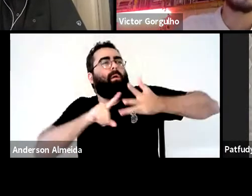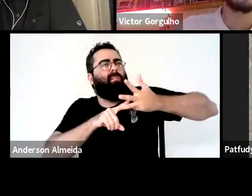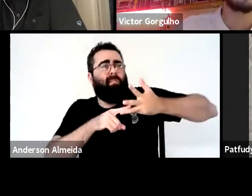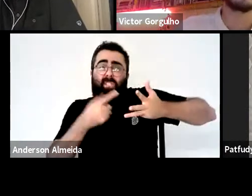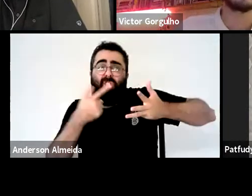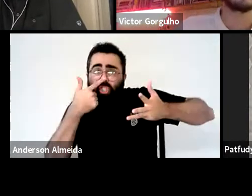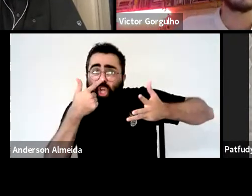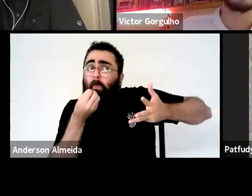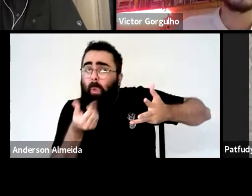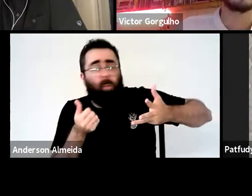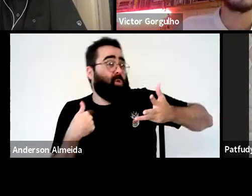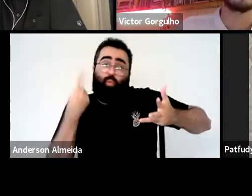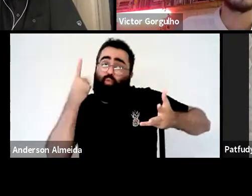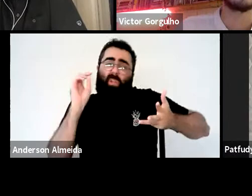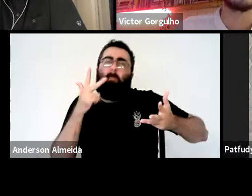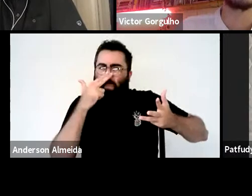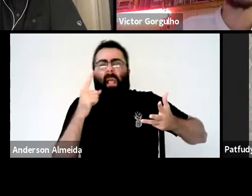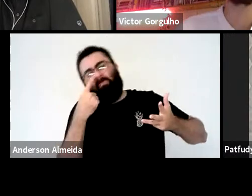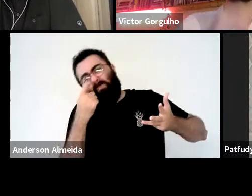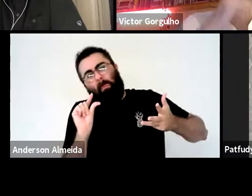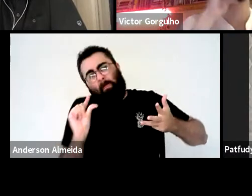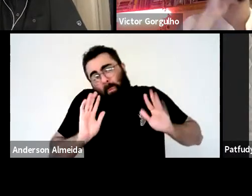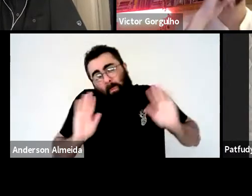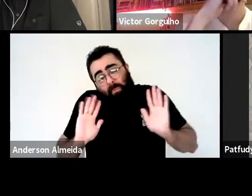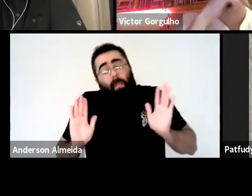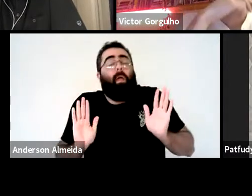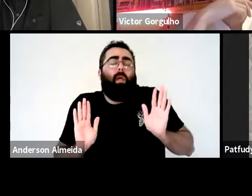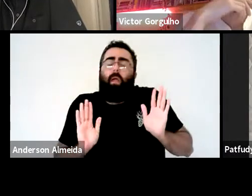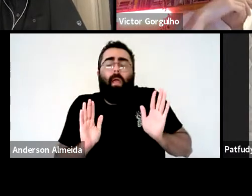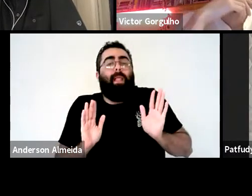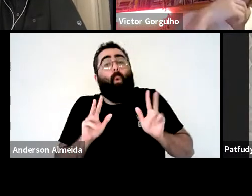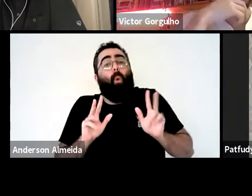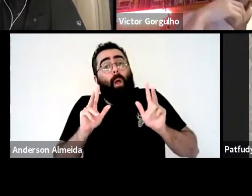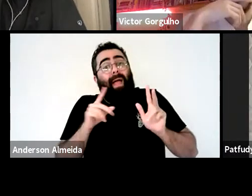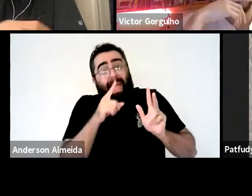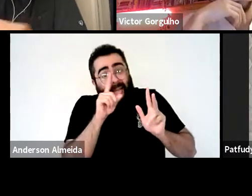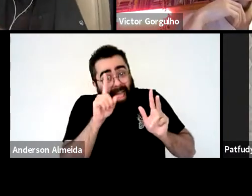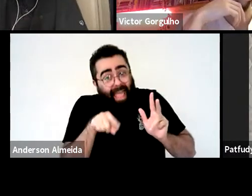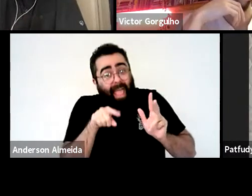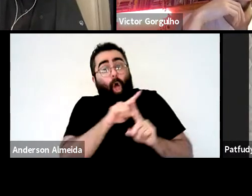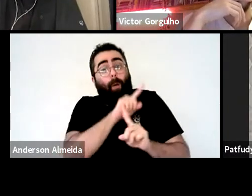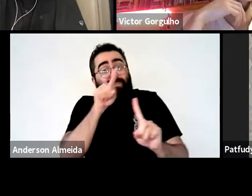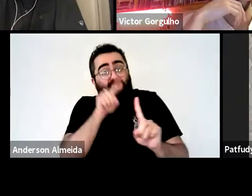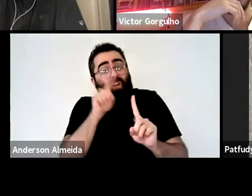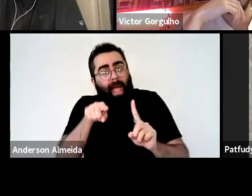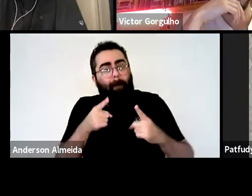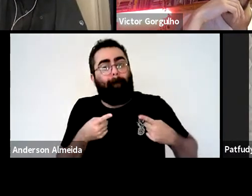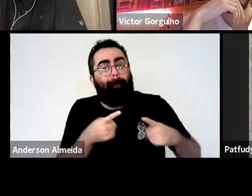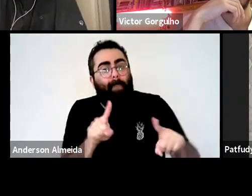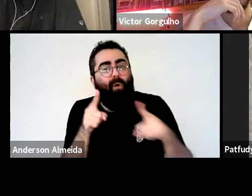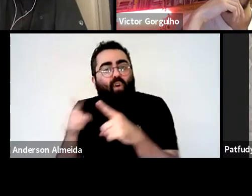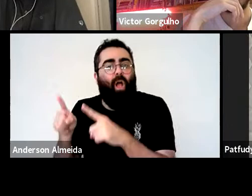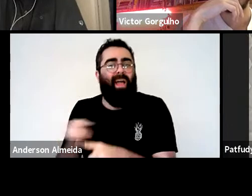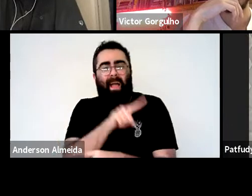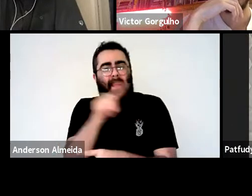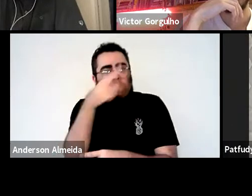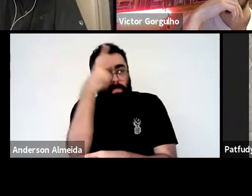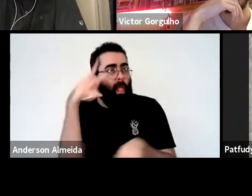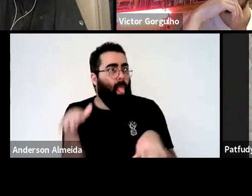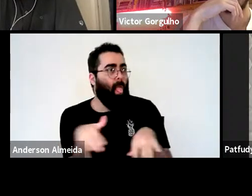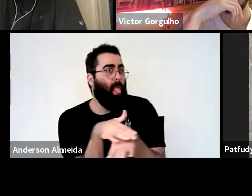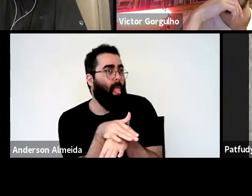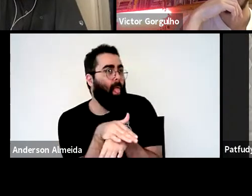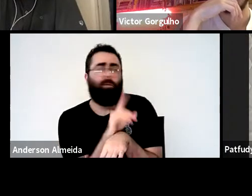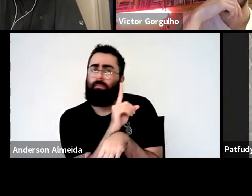assim. Eu acho que essa ideia do desconforto, ela é interessante, porque a gente sabe que, de alguma maneira, a gente está numa posição de poder, né? As pessoas estão sentadas e a